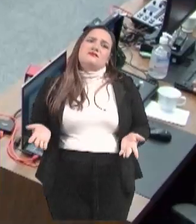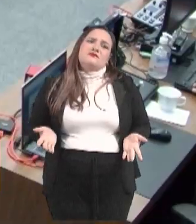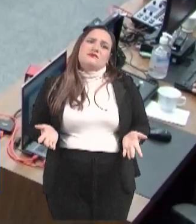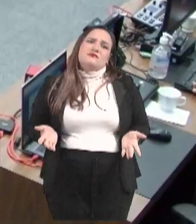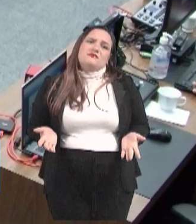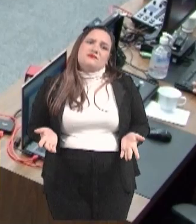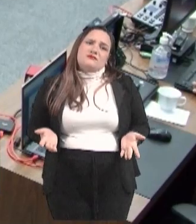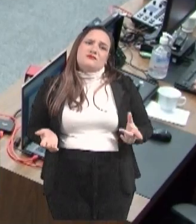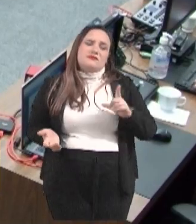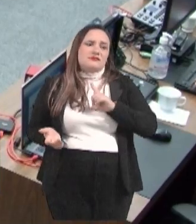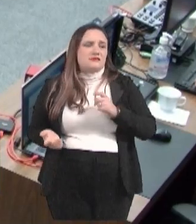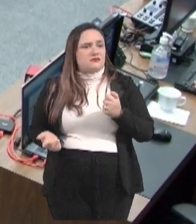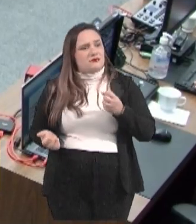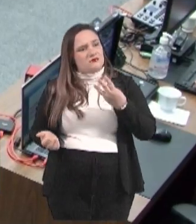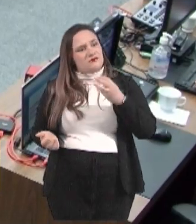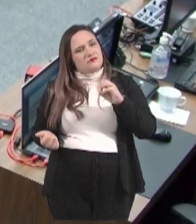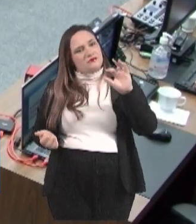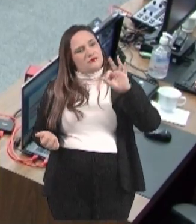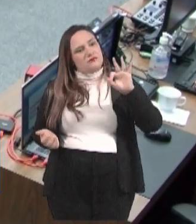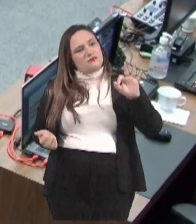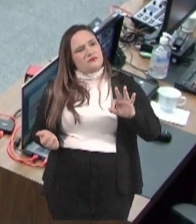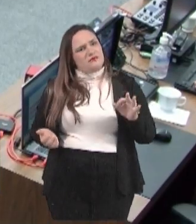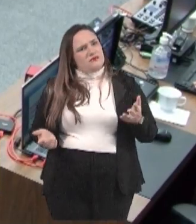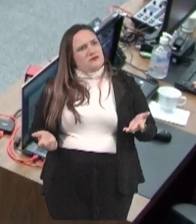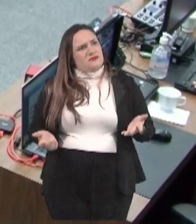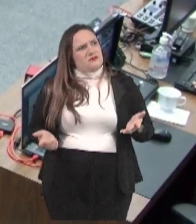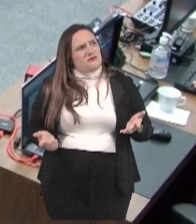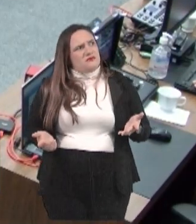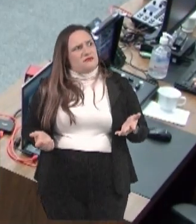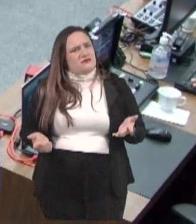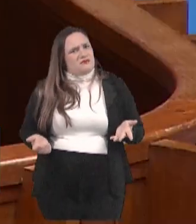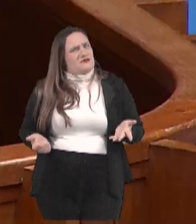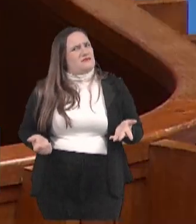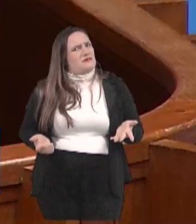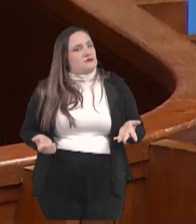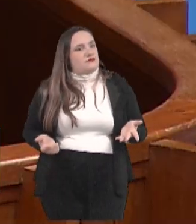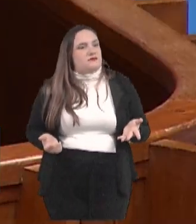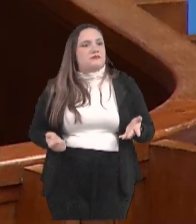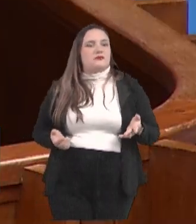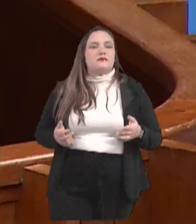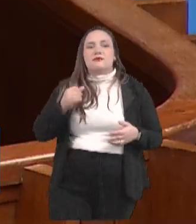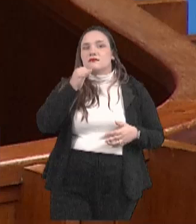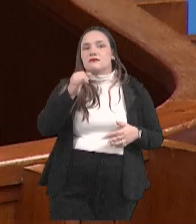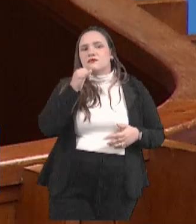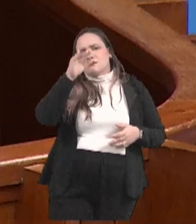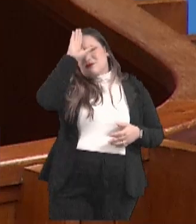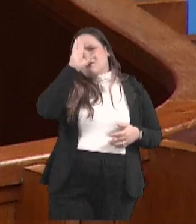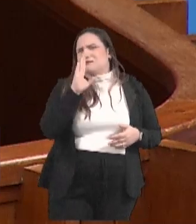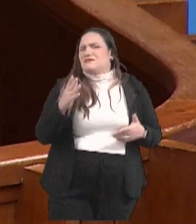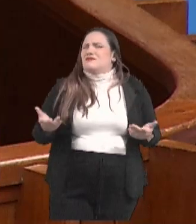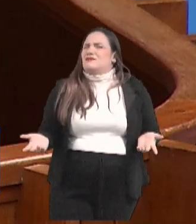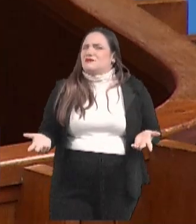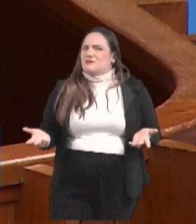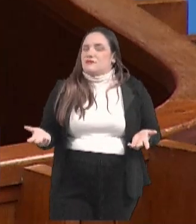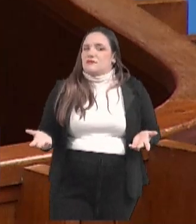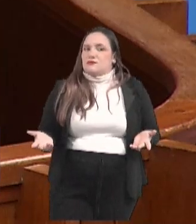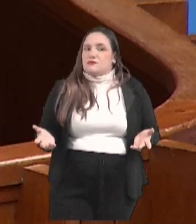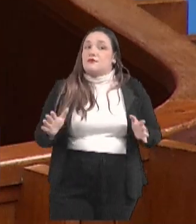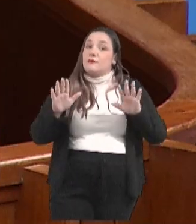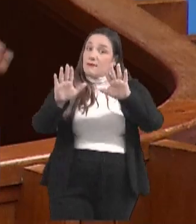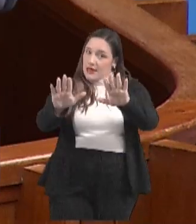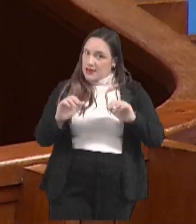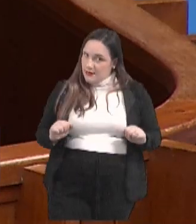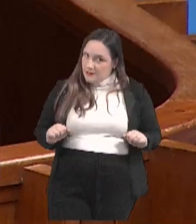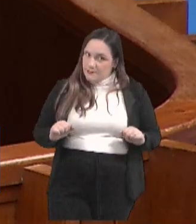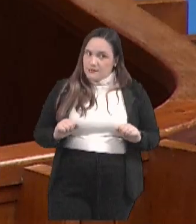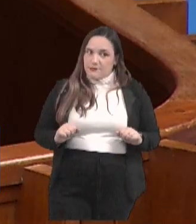quase 30% de pessoas pobres, vai dar luz de graça. Agora, observe como é que é a luz de